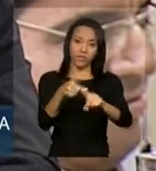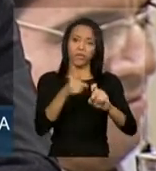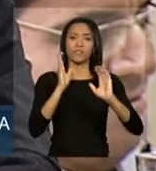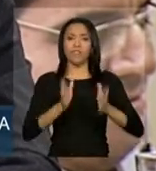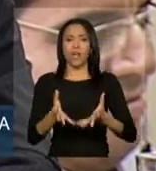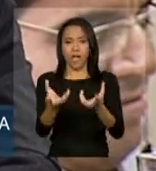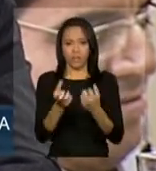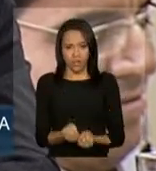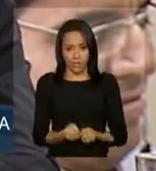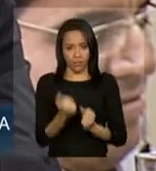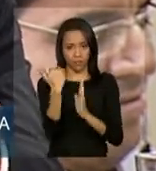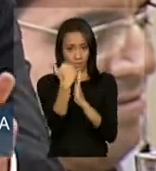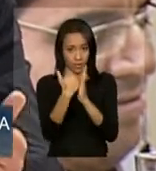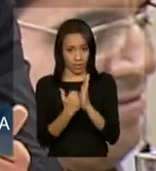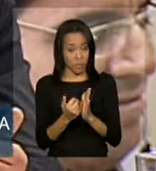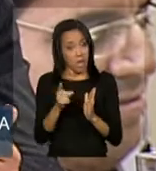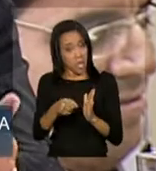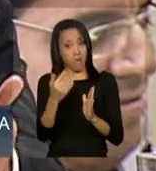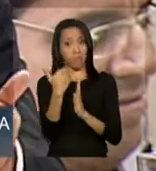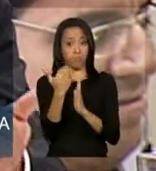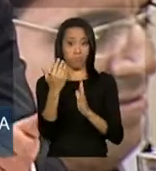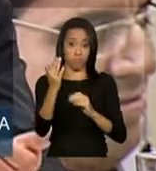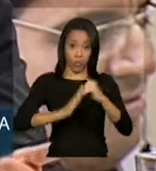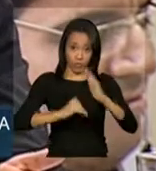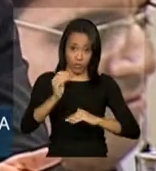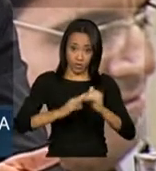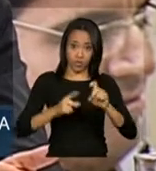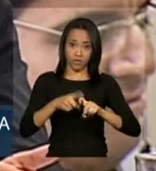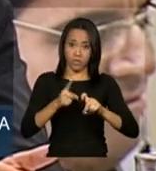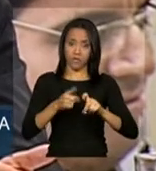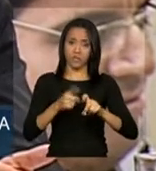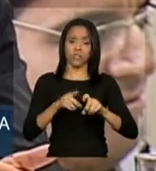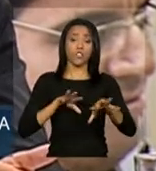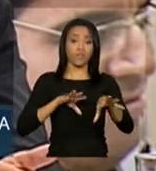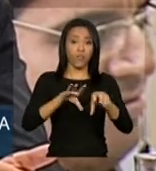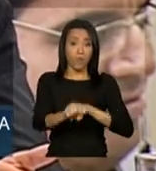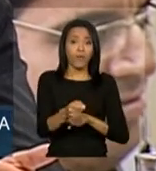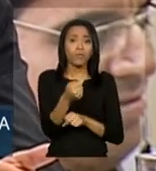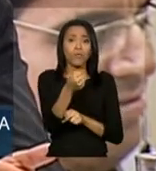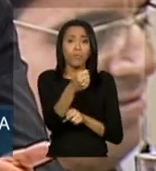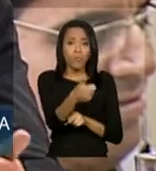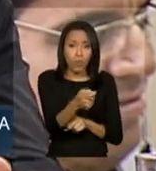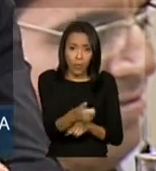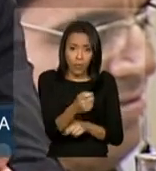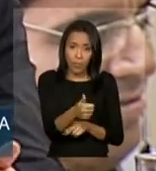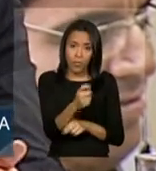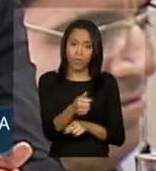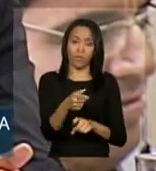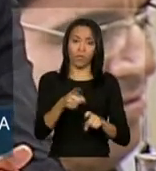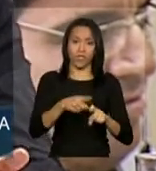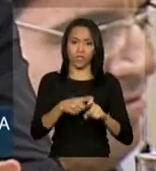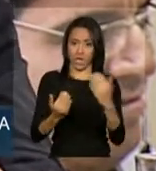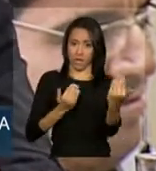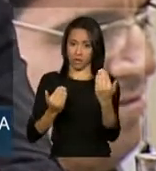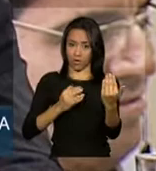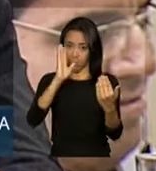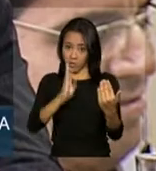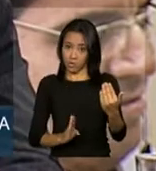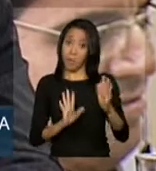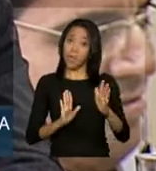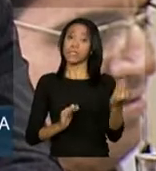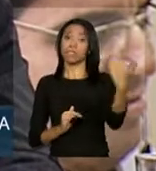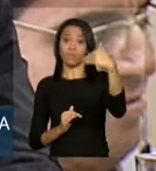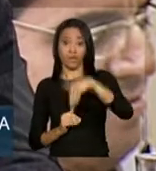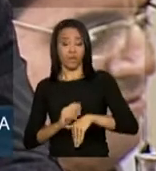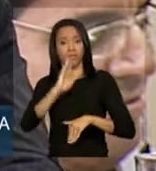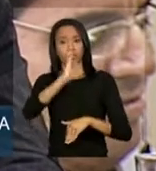eram profissionais que poderiam ter se formado num país que tem menos médicos por 1000 habitantes do que o Brasil mas eles vieram Porque eles